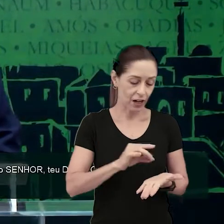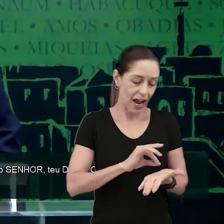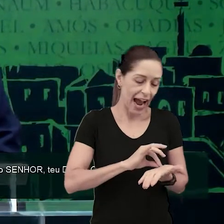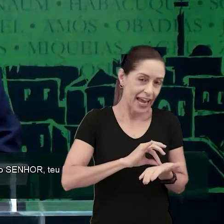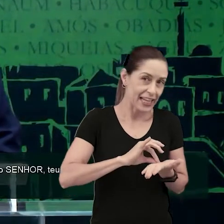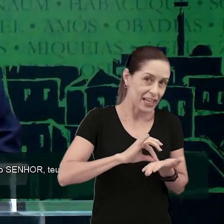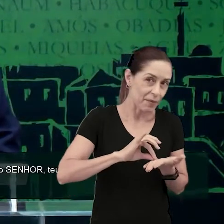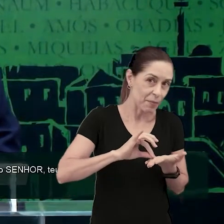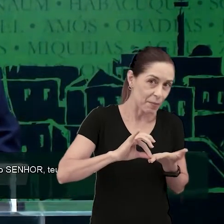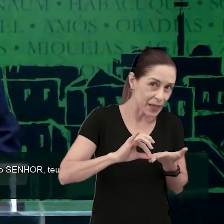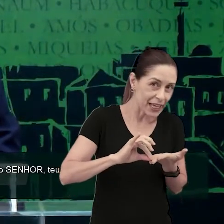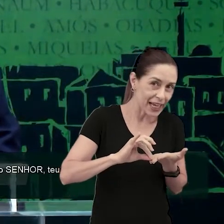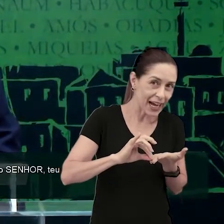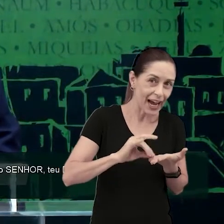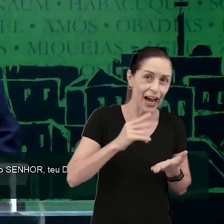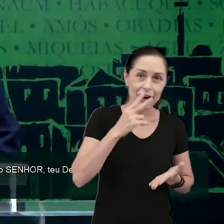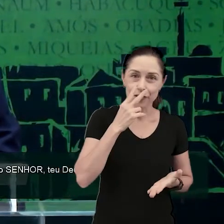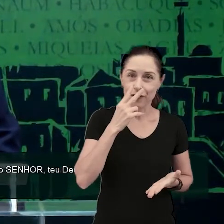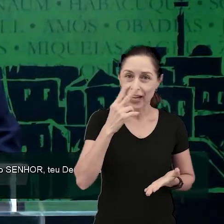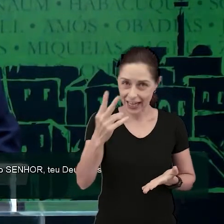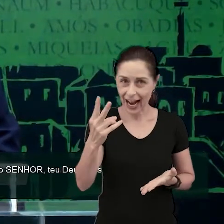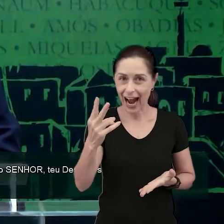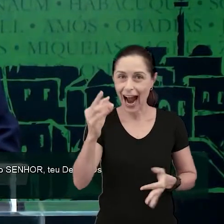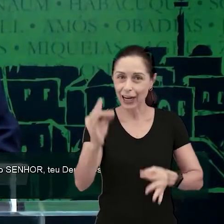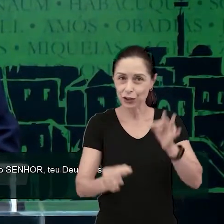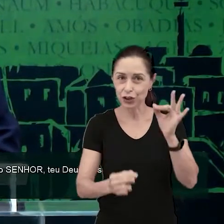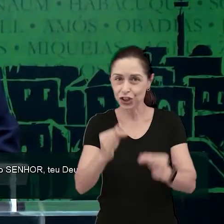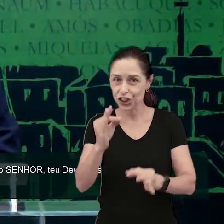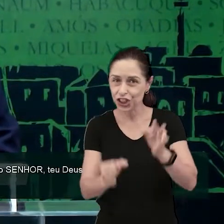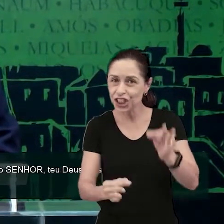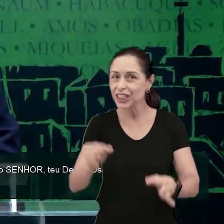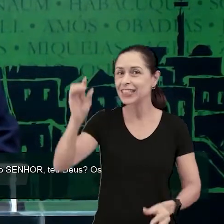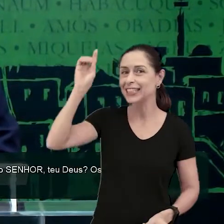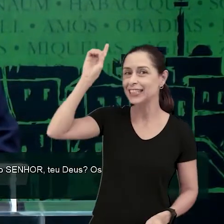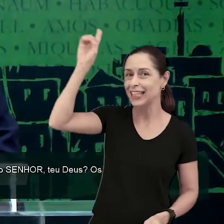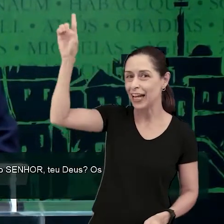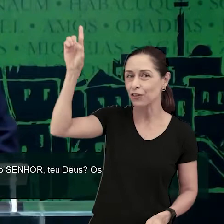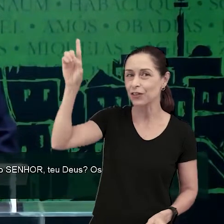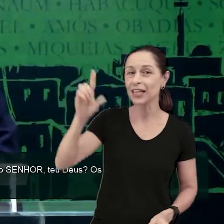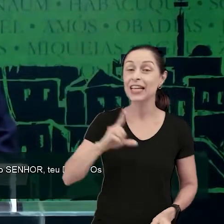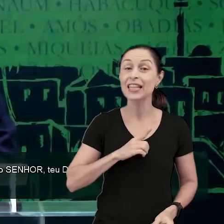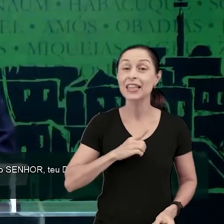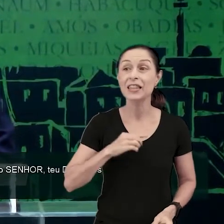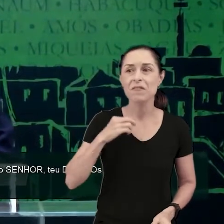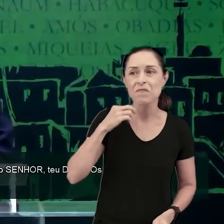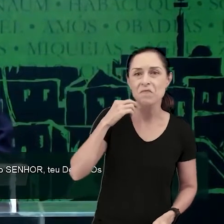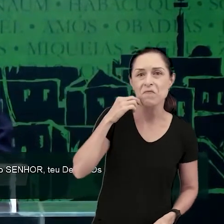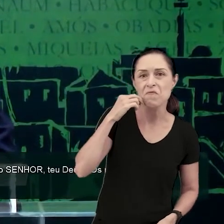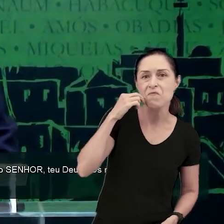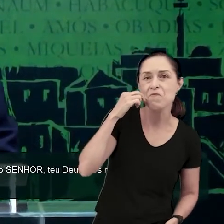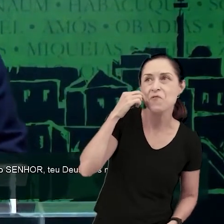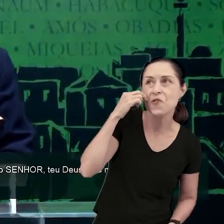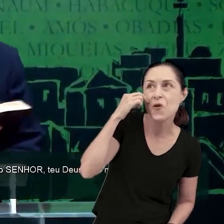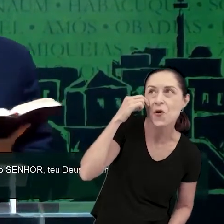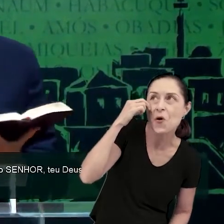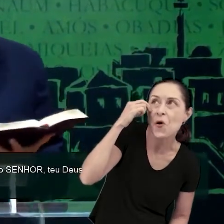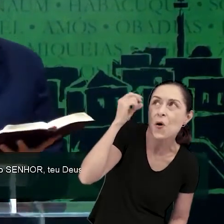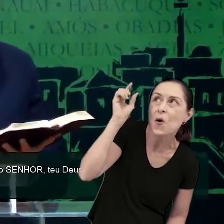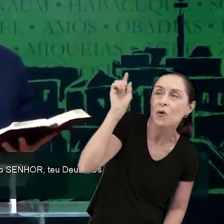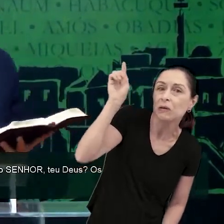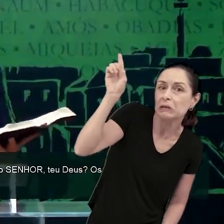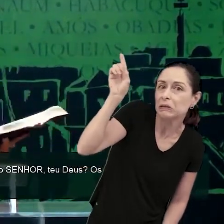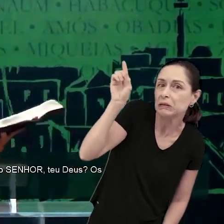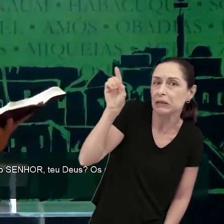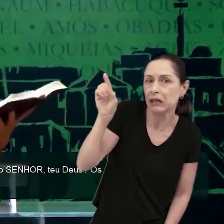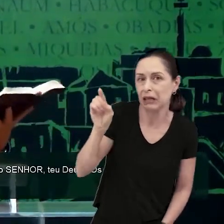onde está o Senhor teu Deus? Os meus olhos a contemplarão, agora será pisada aos pés como a lama das ruas. O que ele está